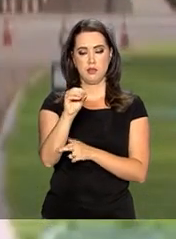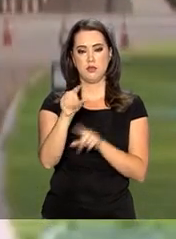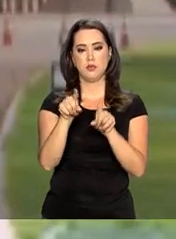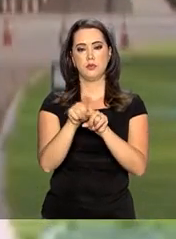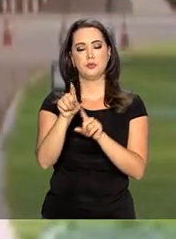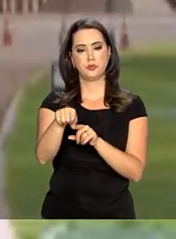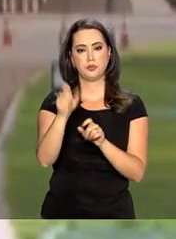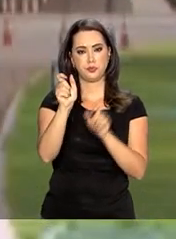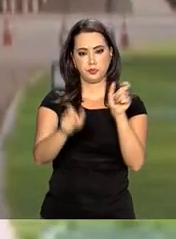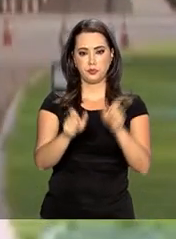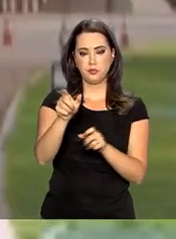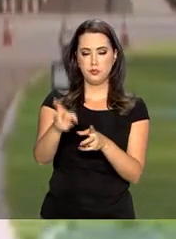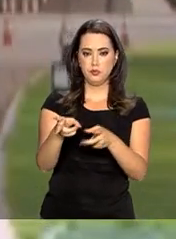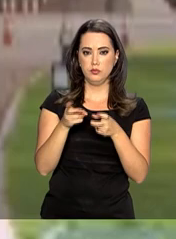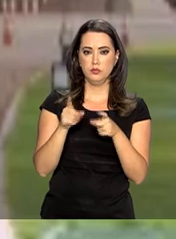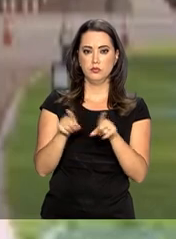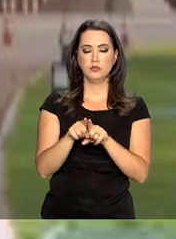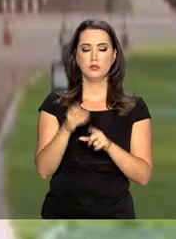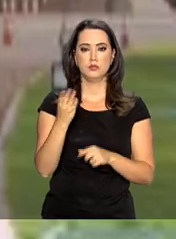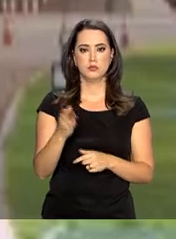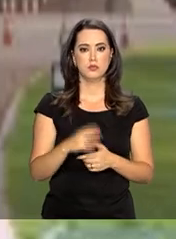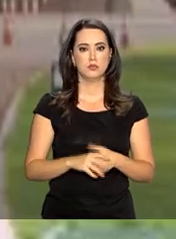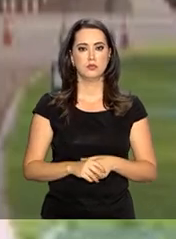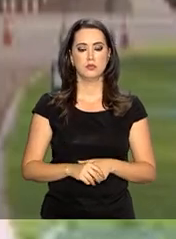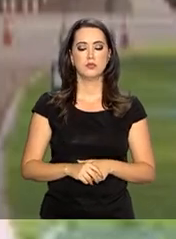Pelo perfil.